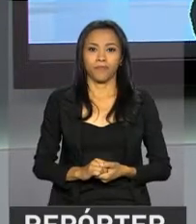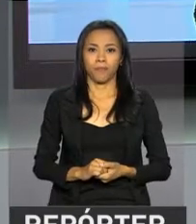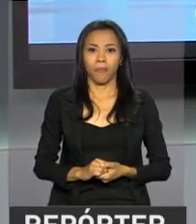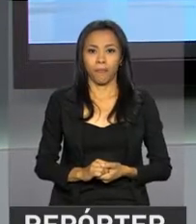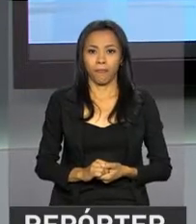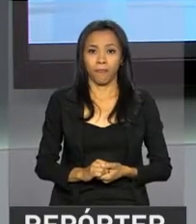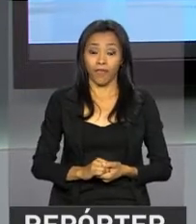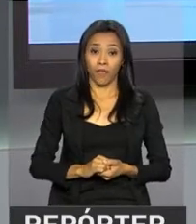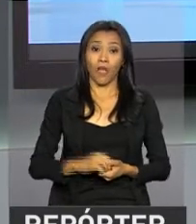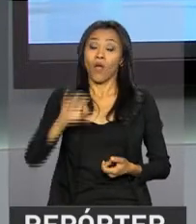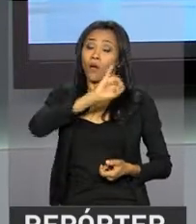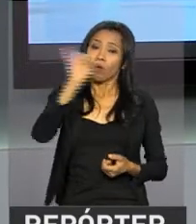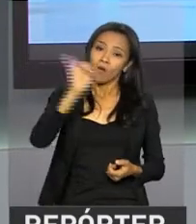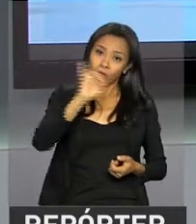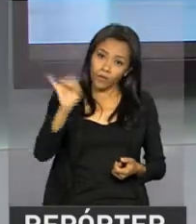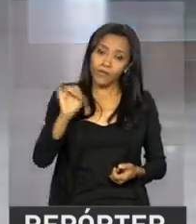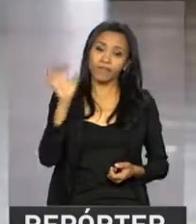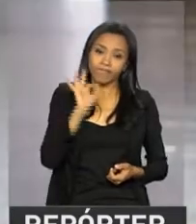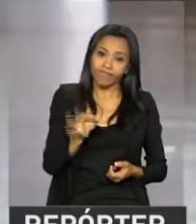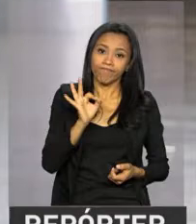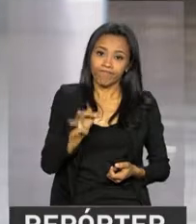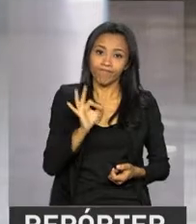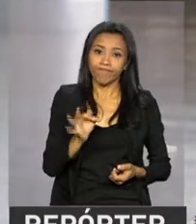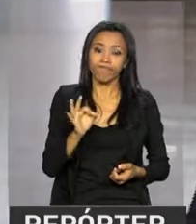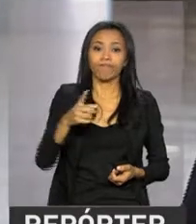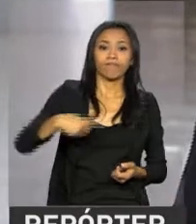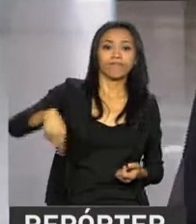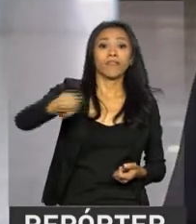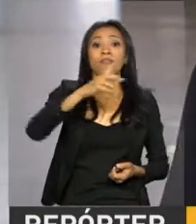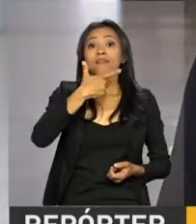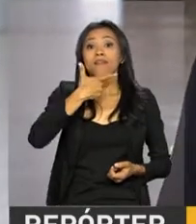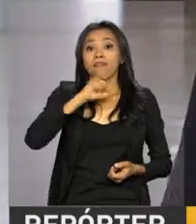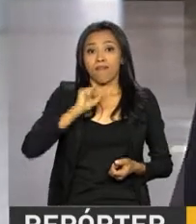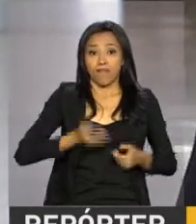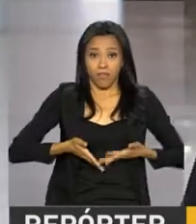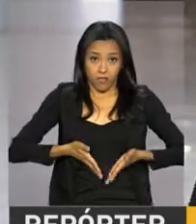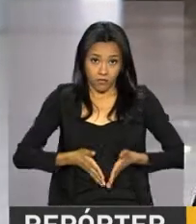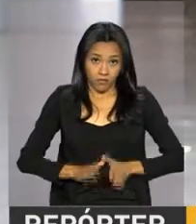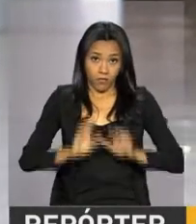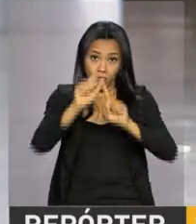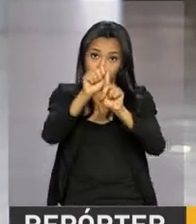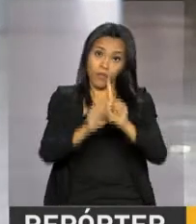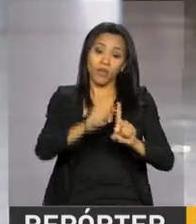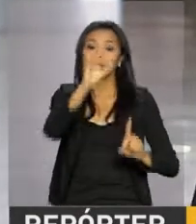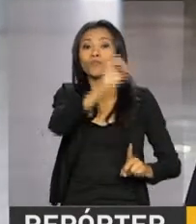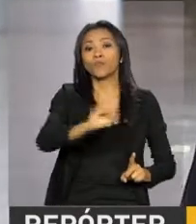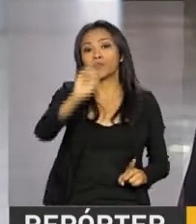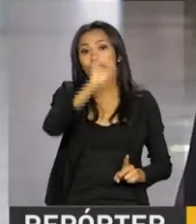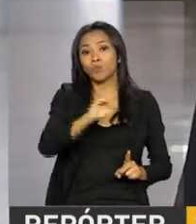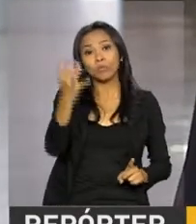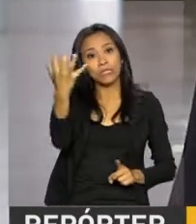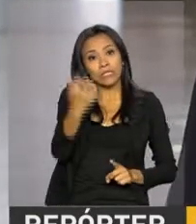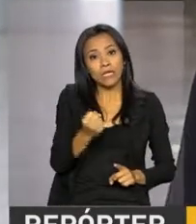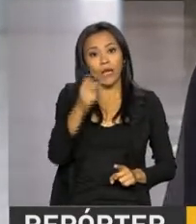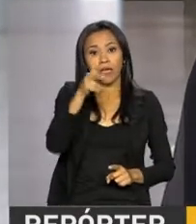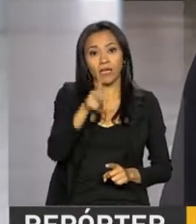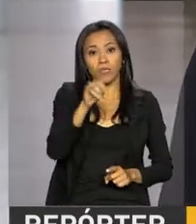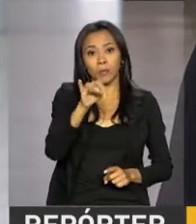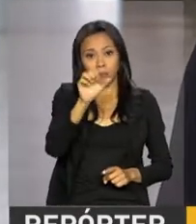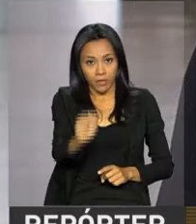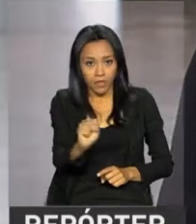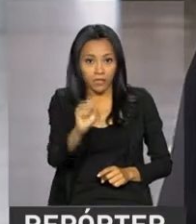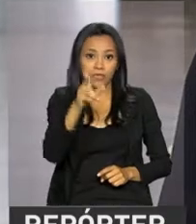ô lalá lili é isso mesmo olha para os nascidos no mês de outubro os sacs do pis pasep